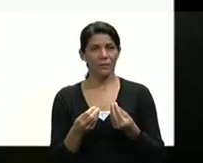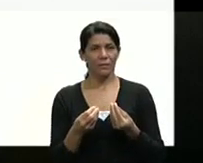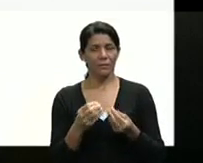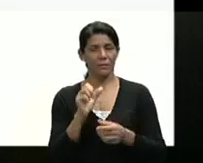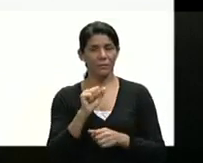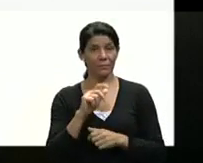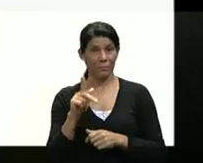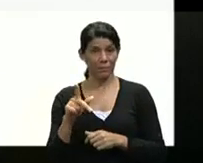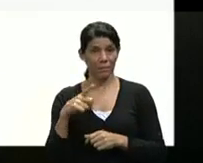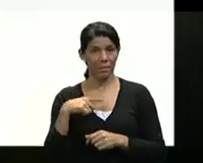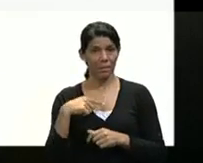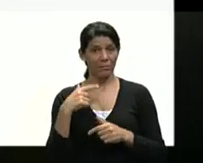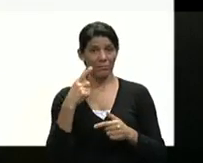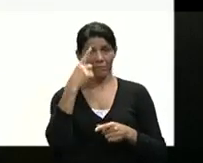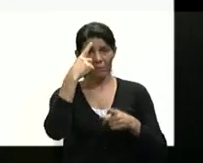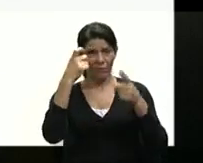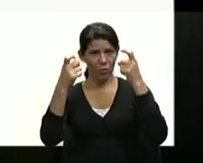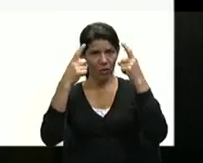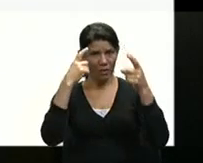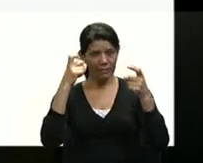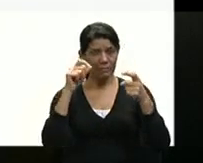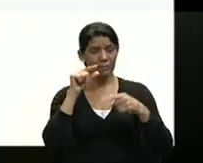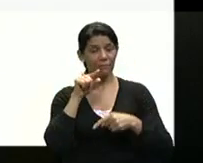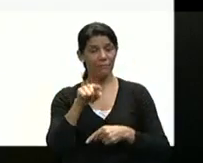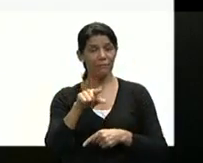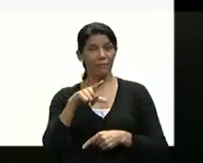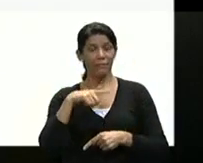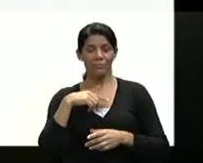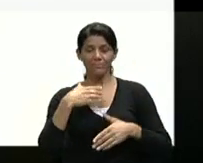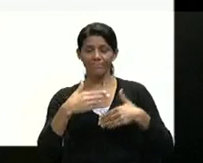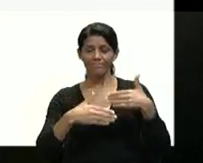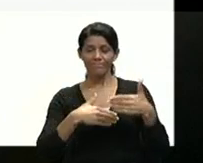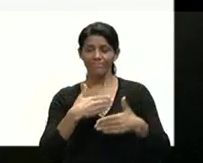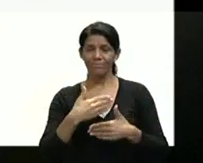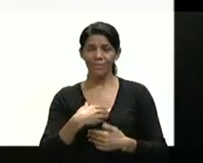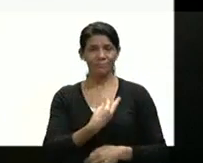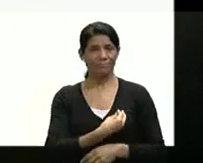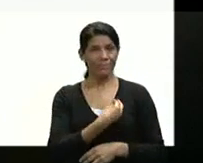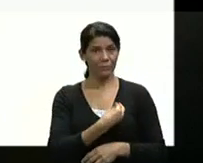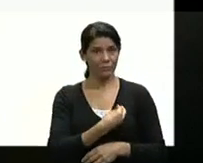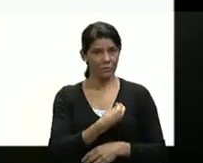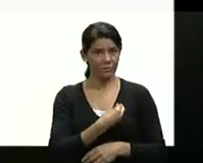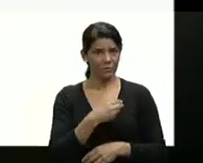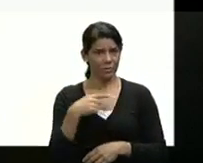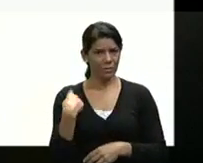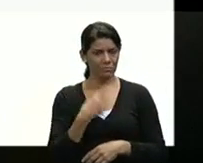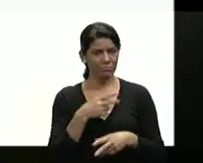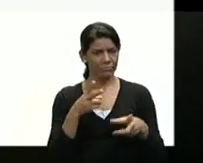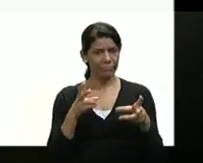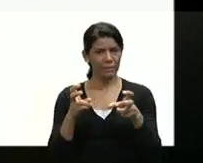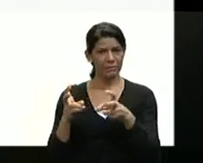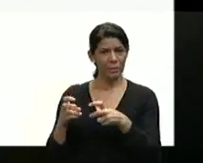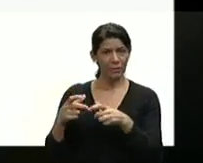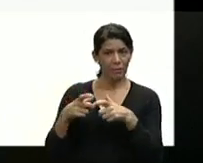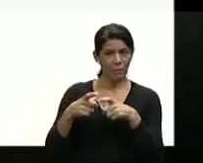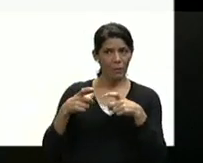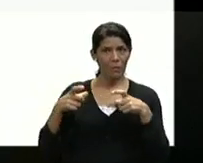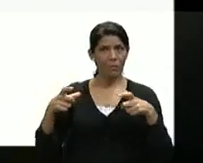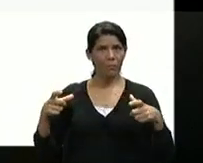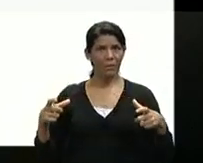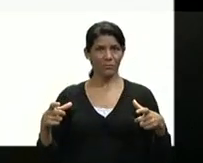situação problema que a violência ela está cada vez mais presente. Nós observamos ali um aumento